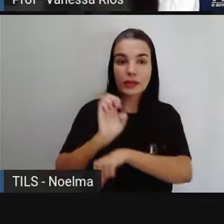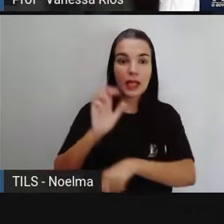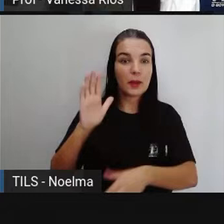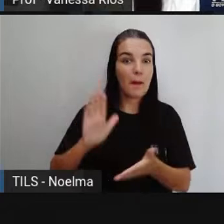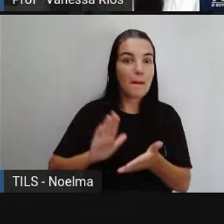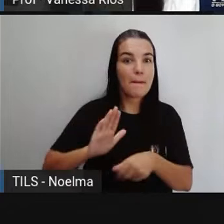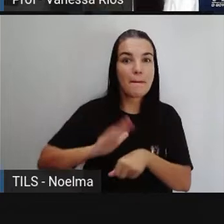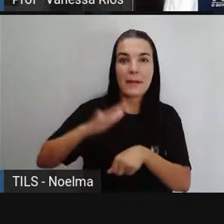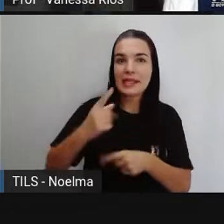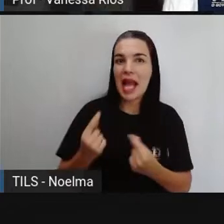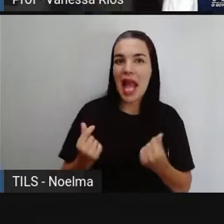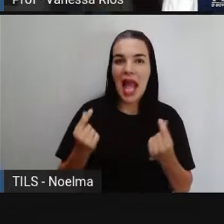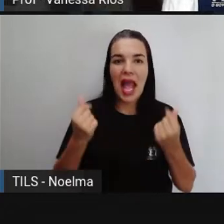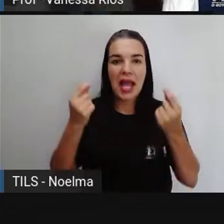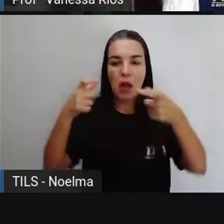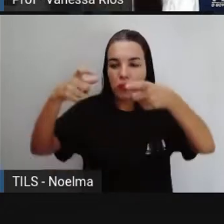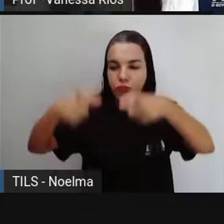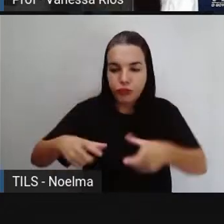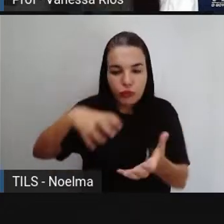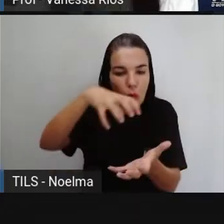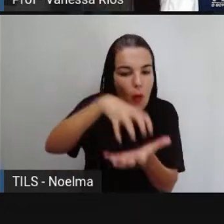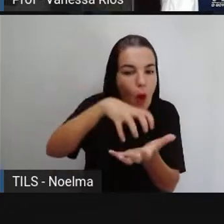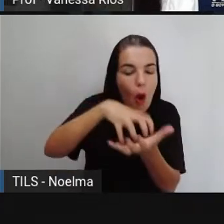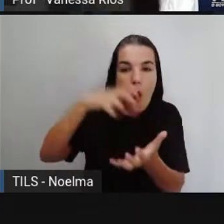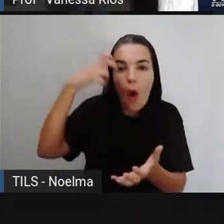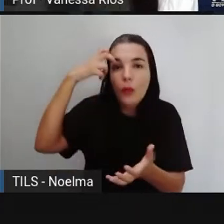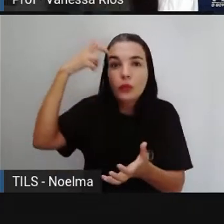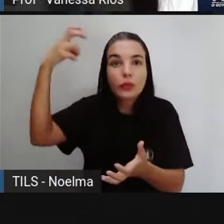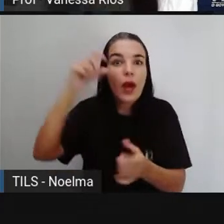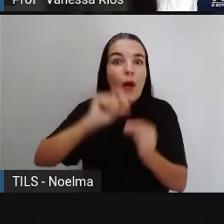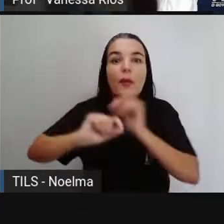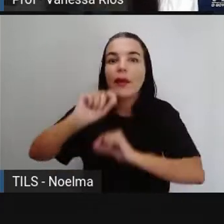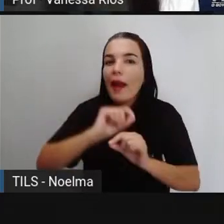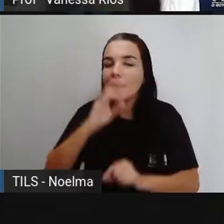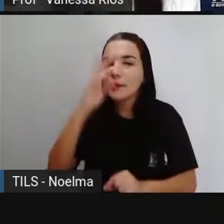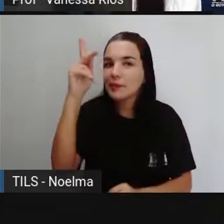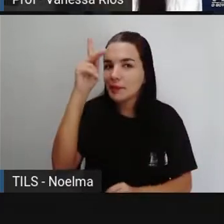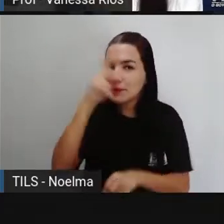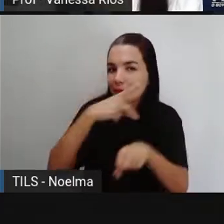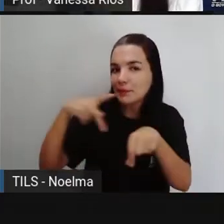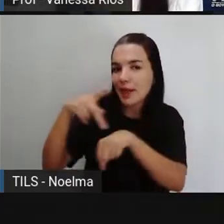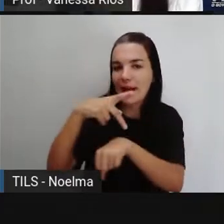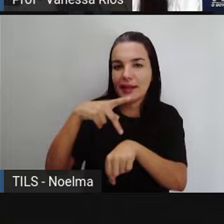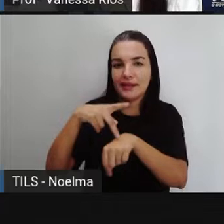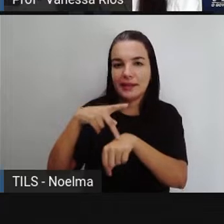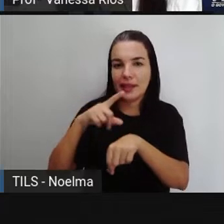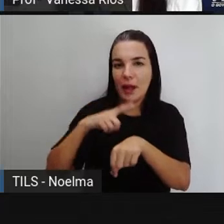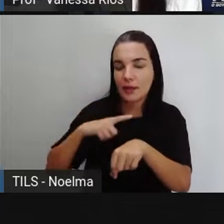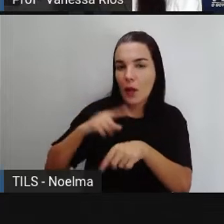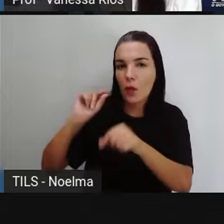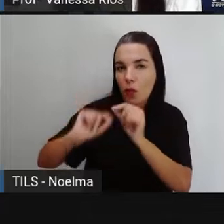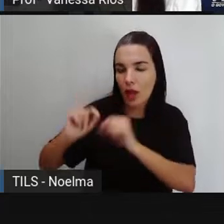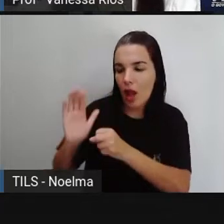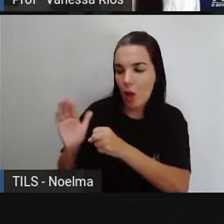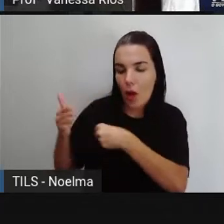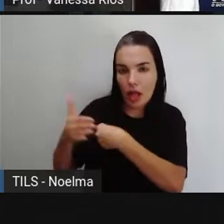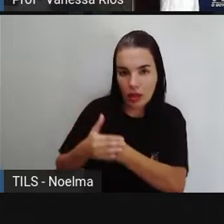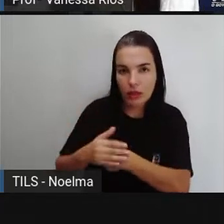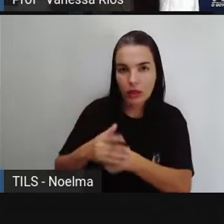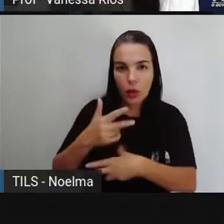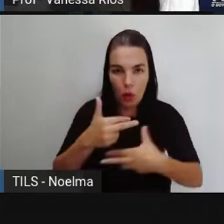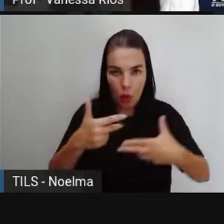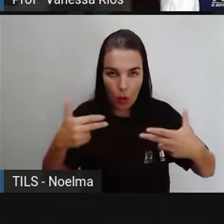um dos mais ricos centros culturais do país, conservando não apenas um rico acervo de obras